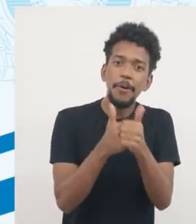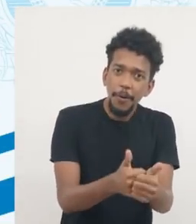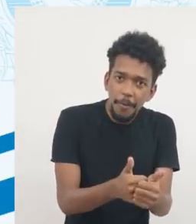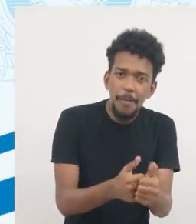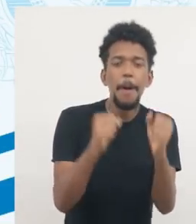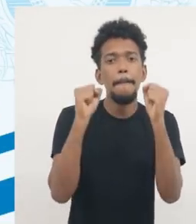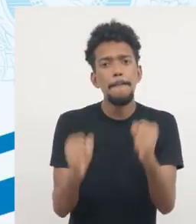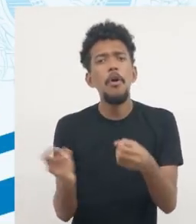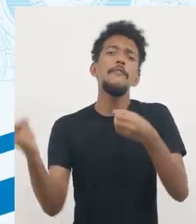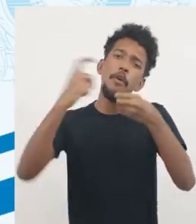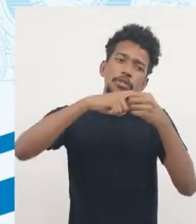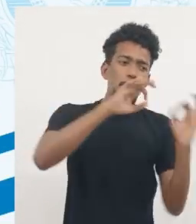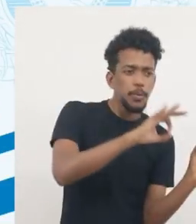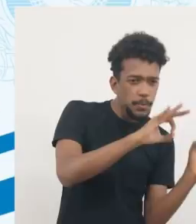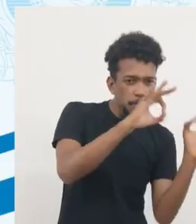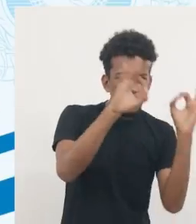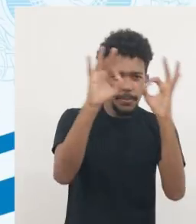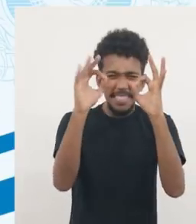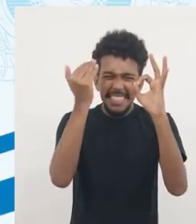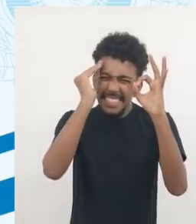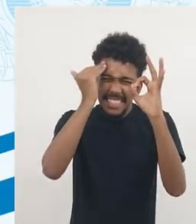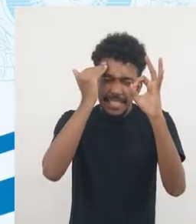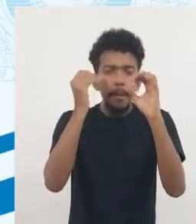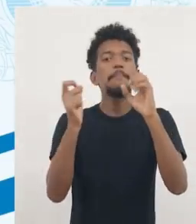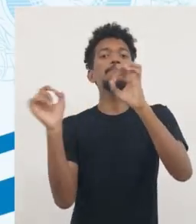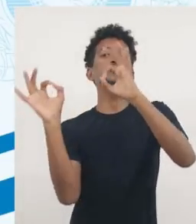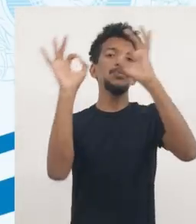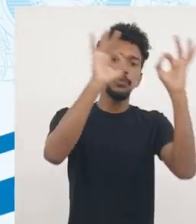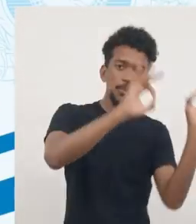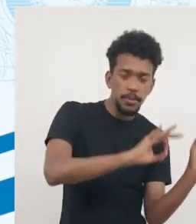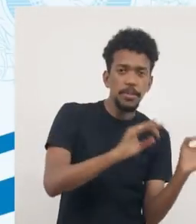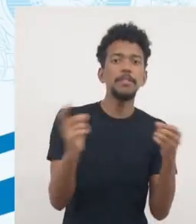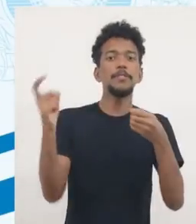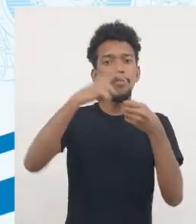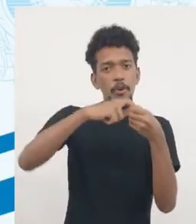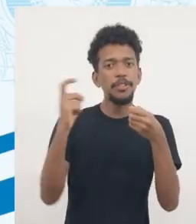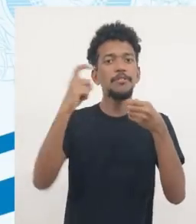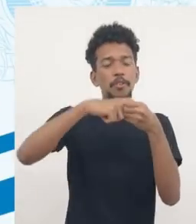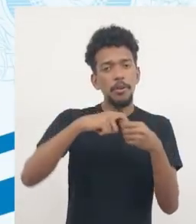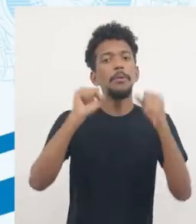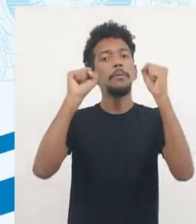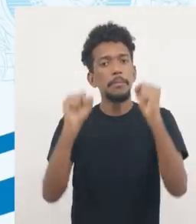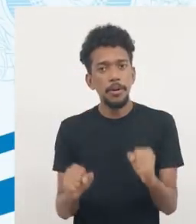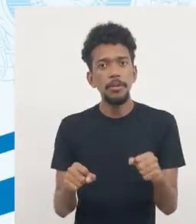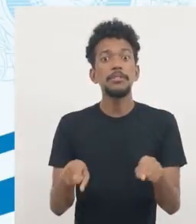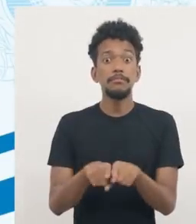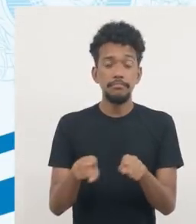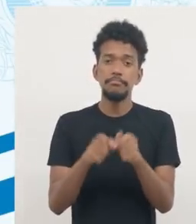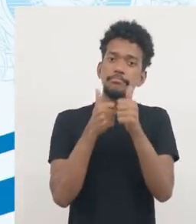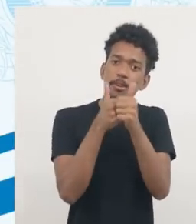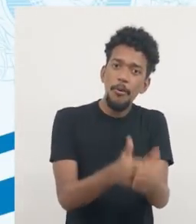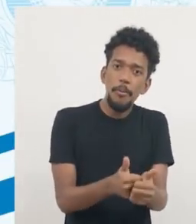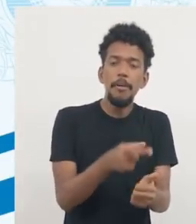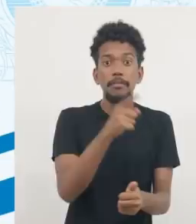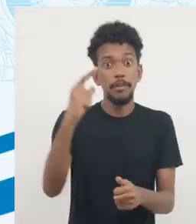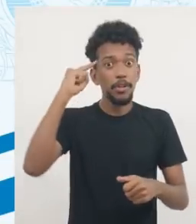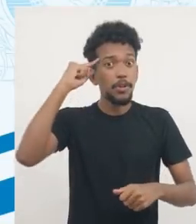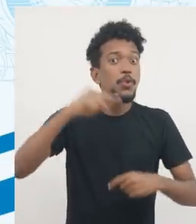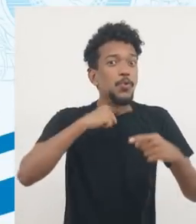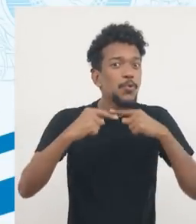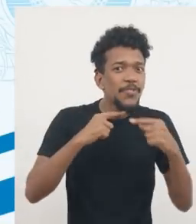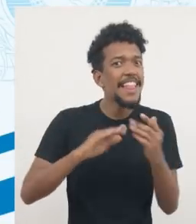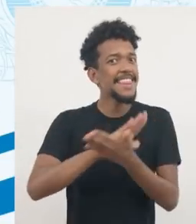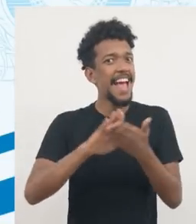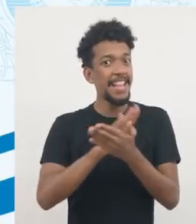tenham acompanhado. Você pode voltar o vídeo se você não entender. Você retorna lá e acompanha, então, retoma para que